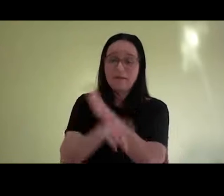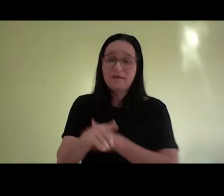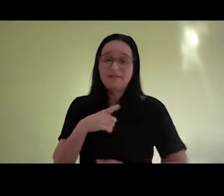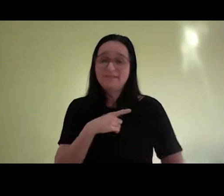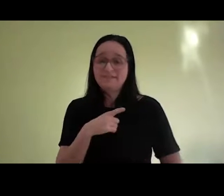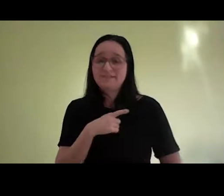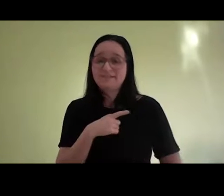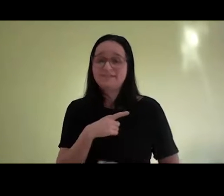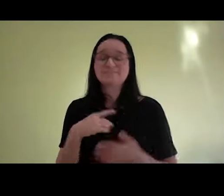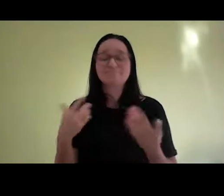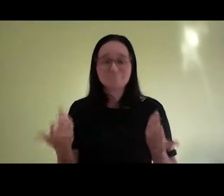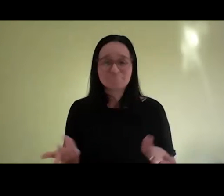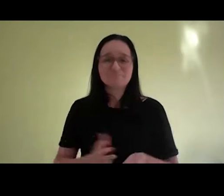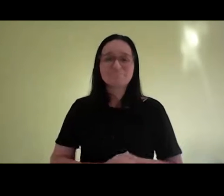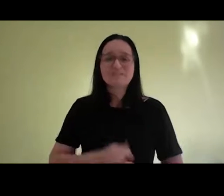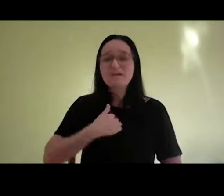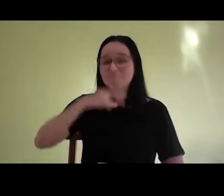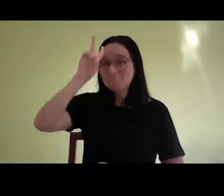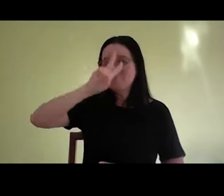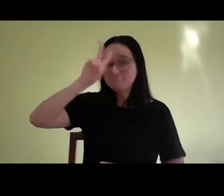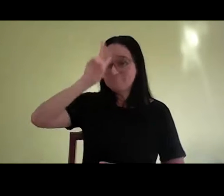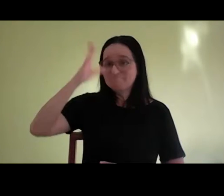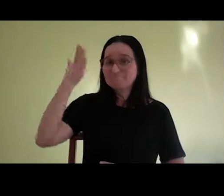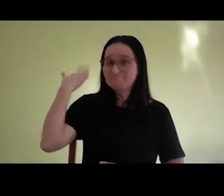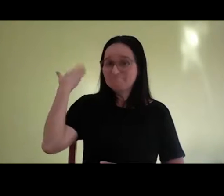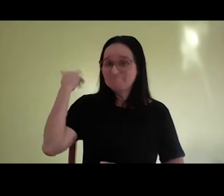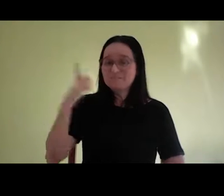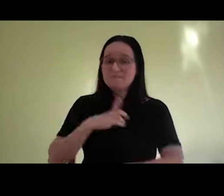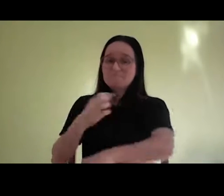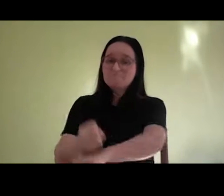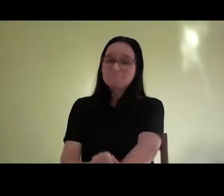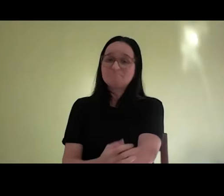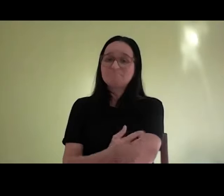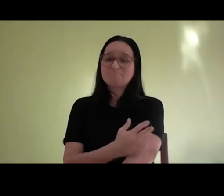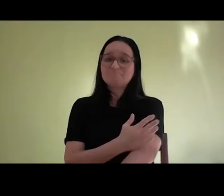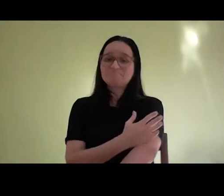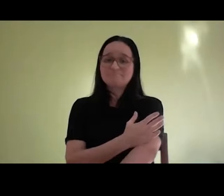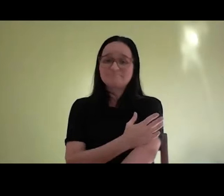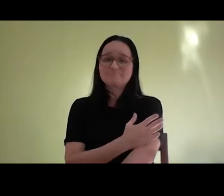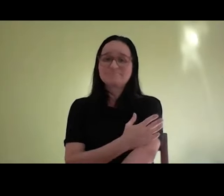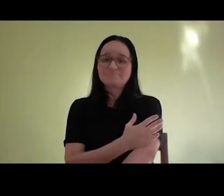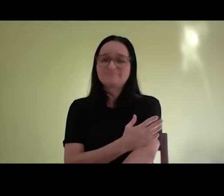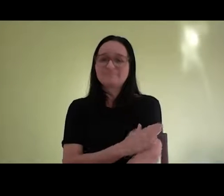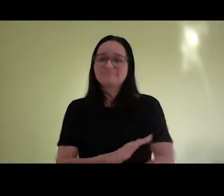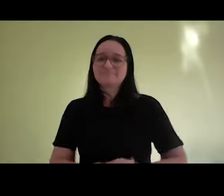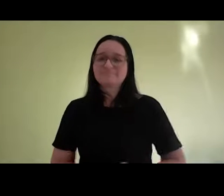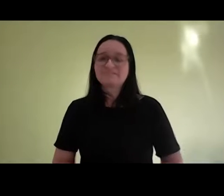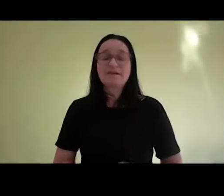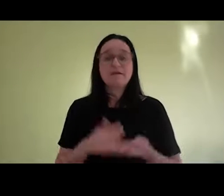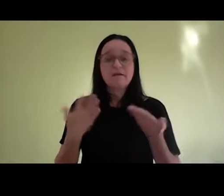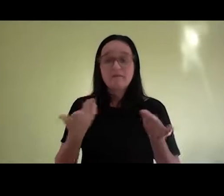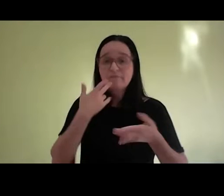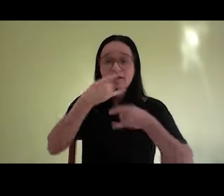Isso eu lembro como se fosse hoje. Eu me emociono quando eu lembro disso, porque eu fiz uma live pra falar de uma